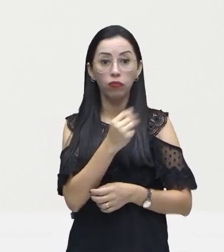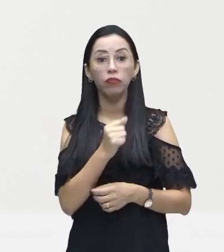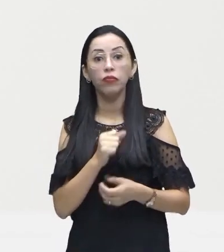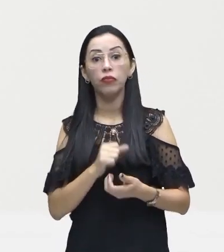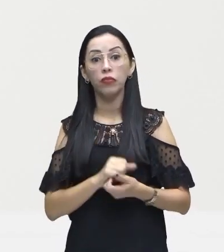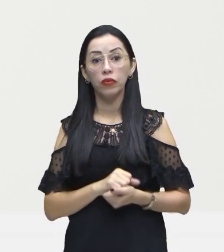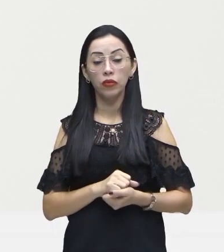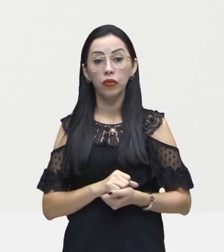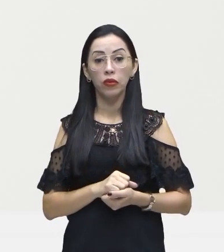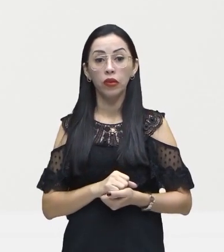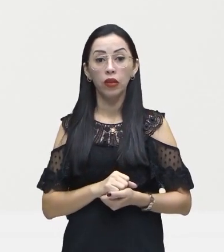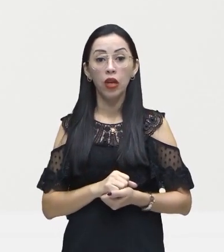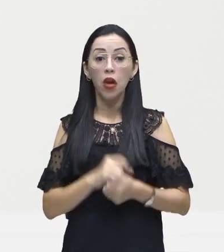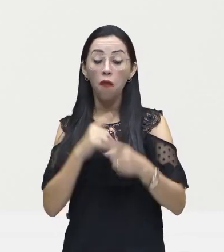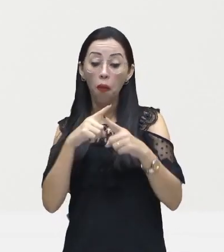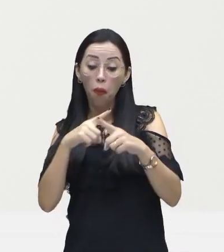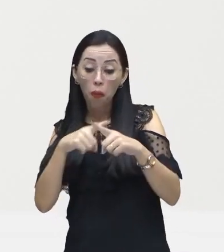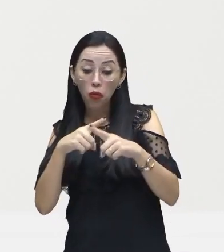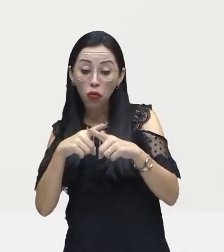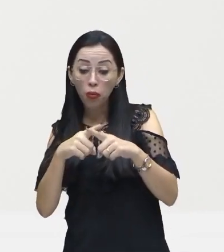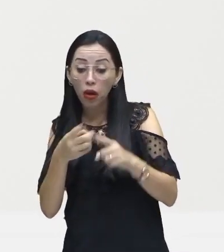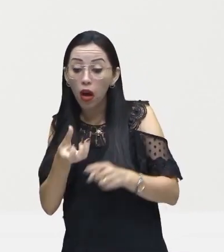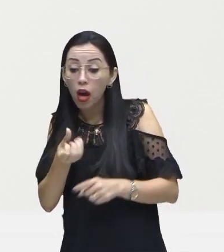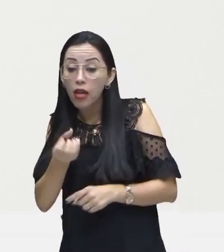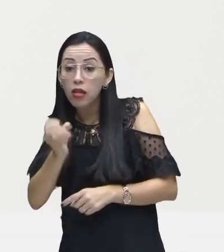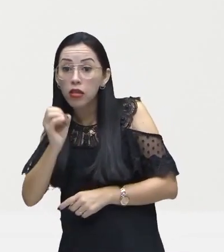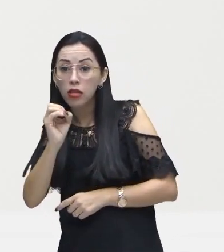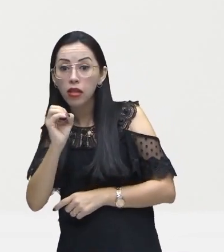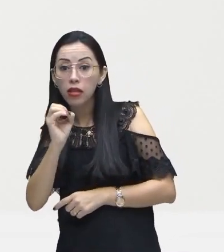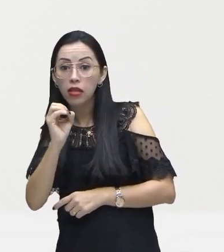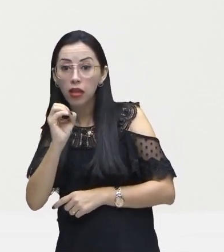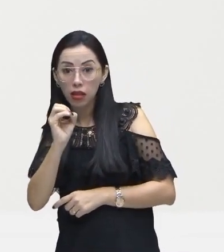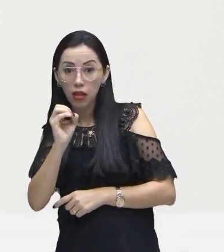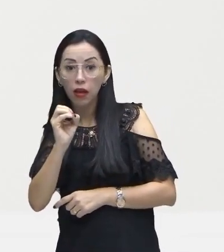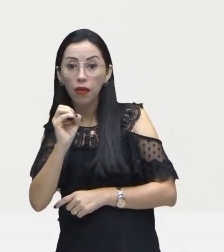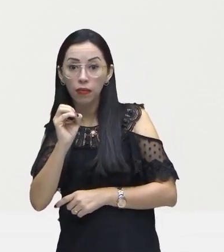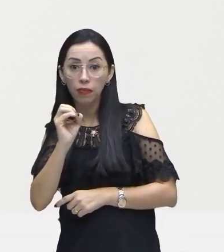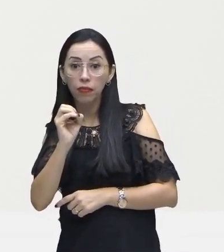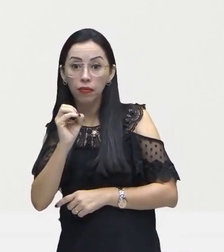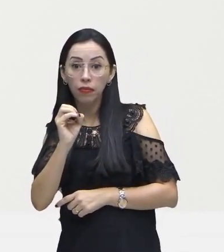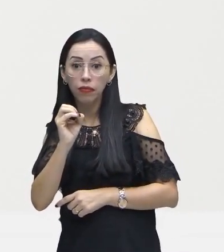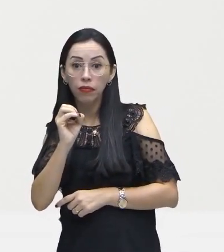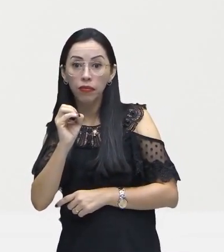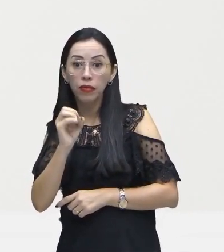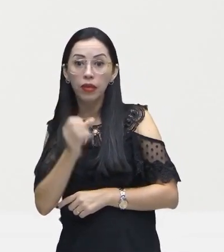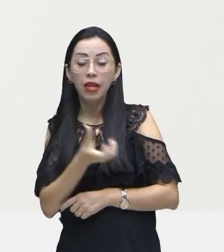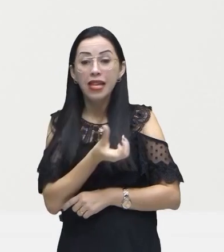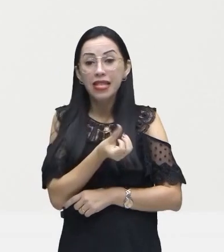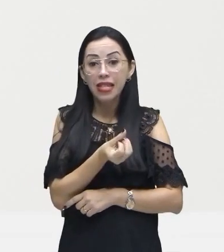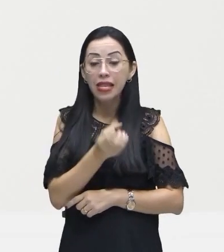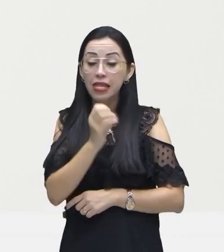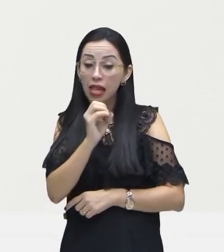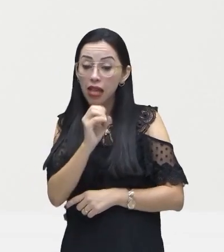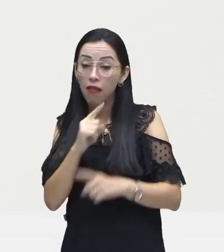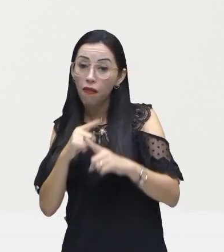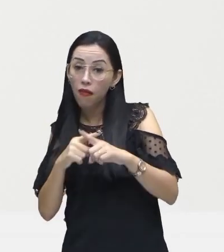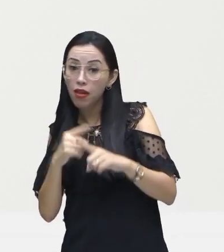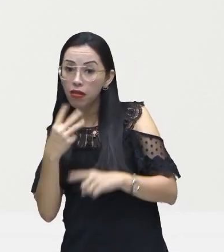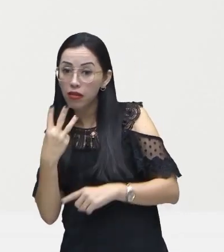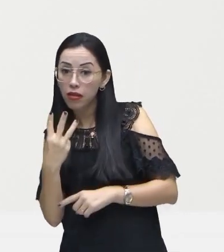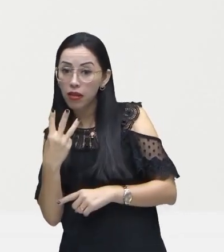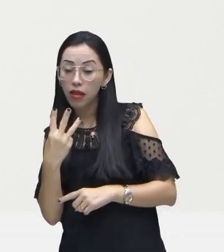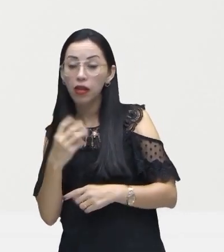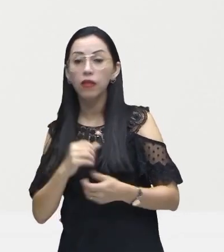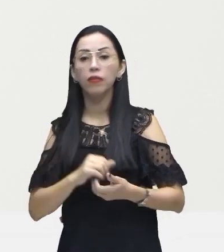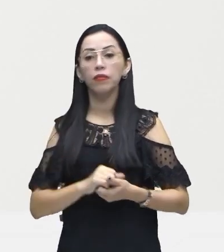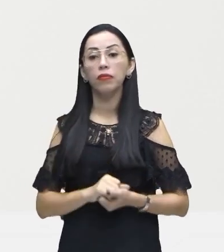pegar 3 e vou multiplicar por 60, ou 60 vezes 3. Então,